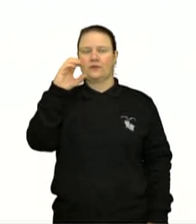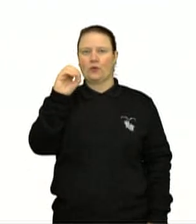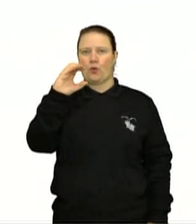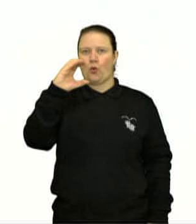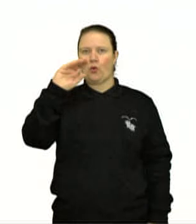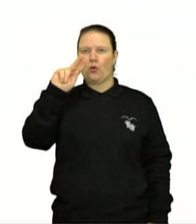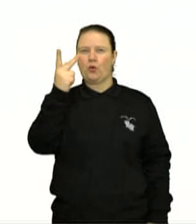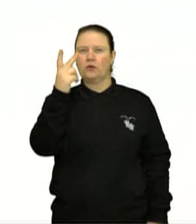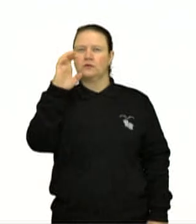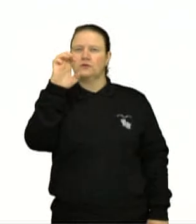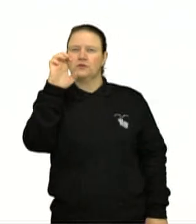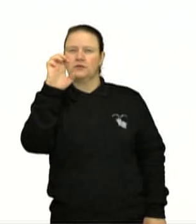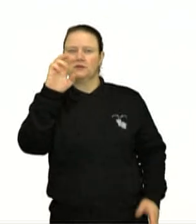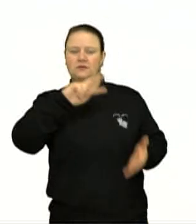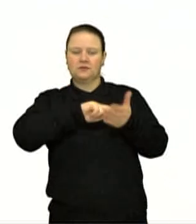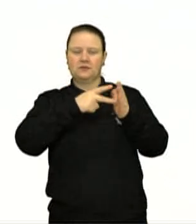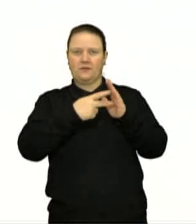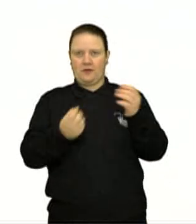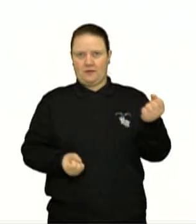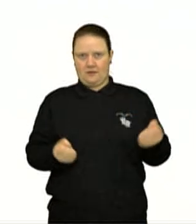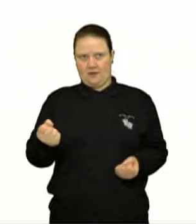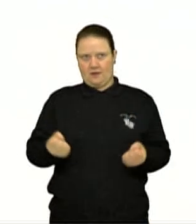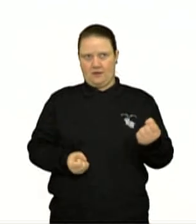motor. Aonde que eu vou levar? Vamos a ver?